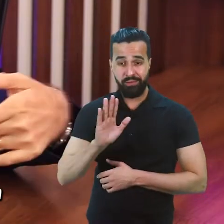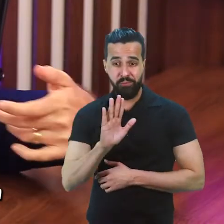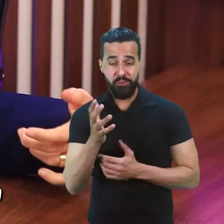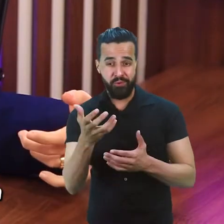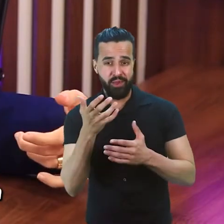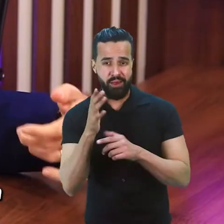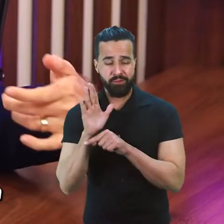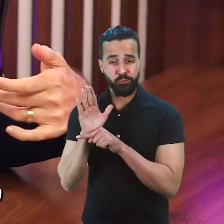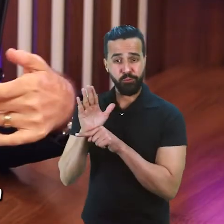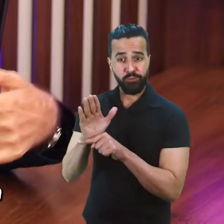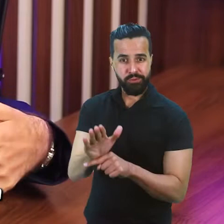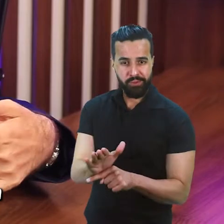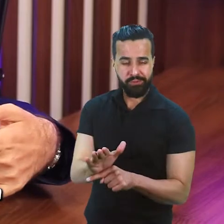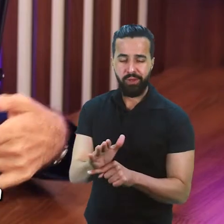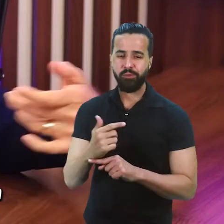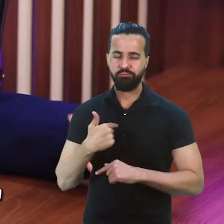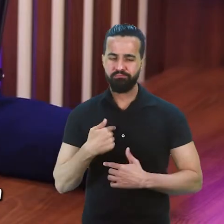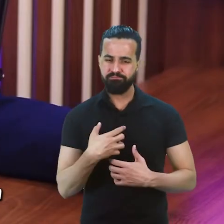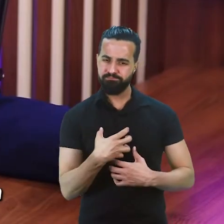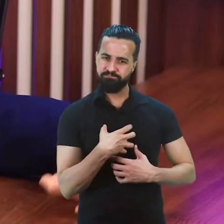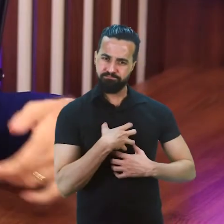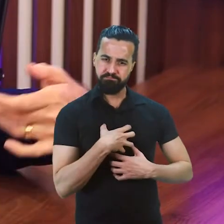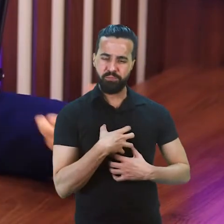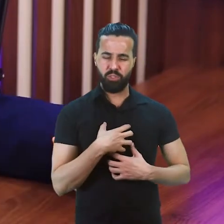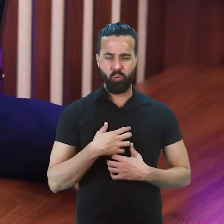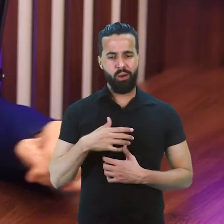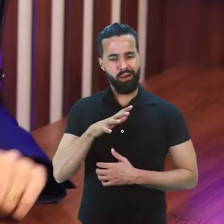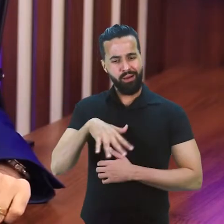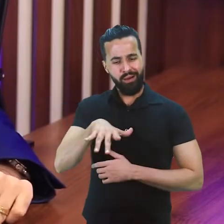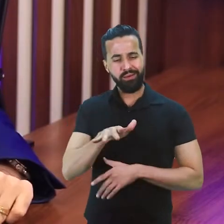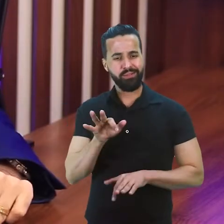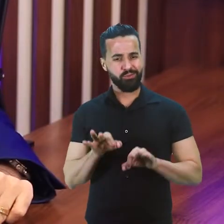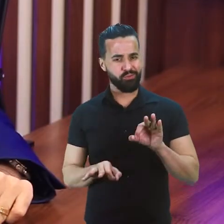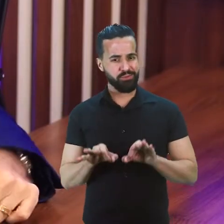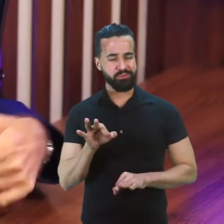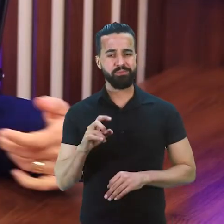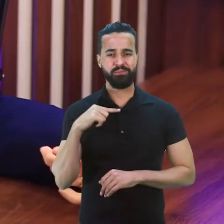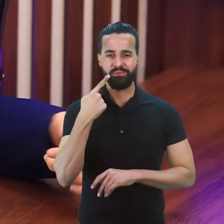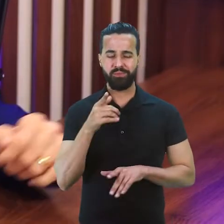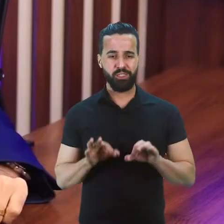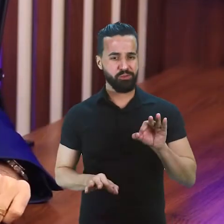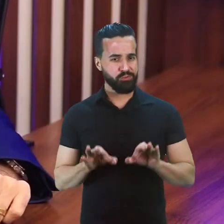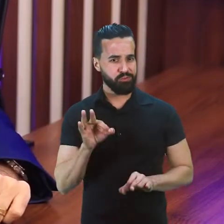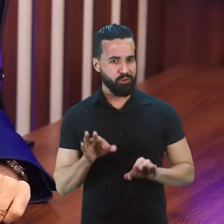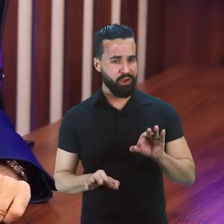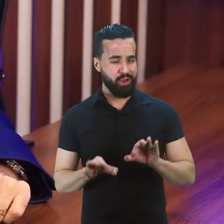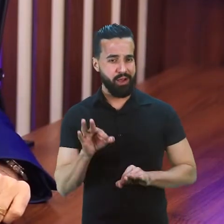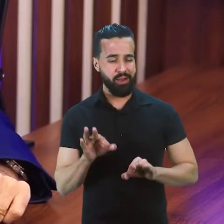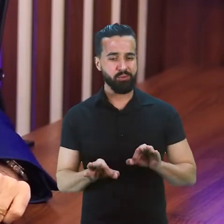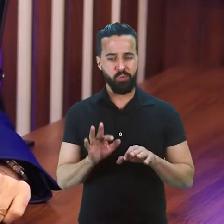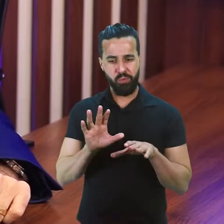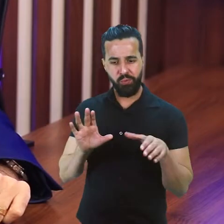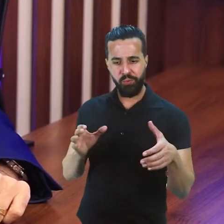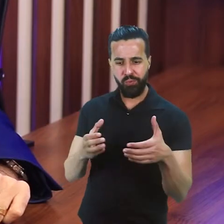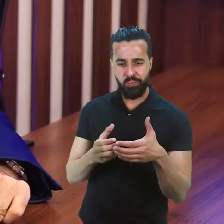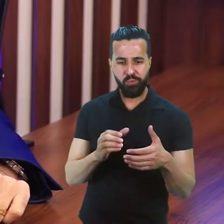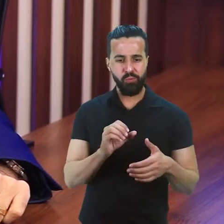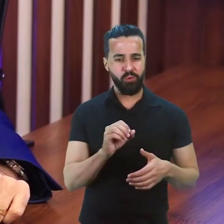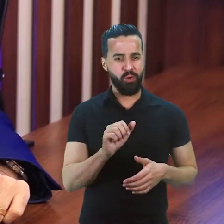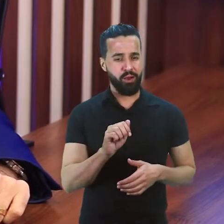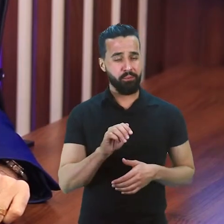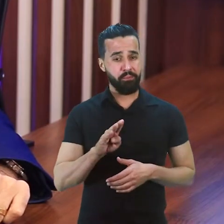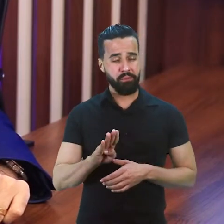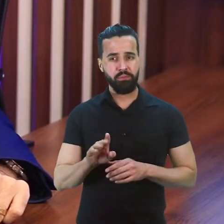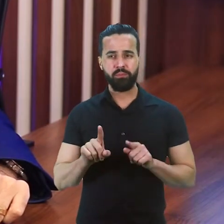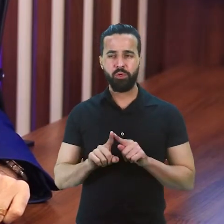Eu me senti na obrigação, né, como jurista, né, como advogado, né, fazendo parte aí da ordem, tudo. Eu falei assim, rapaz, eu